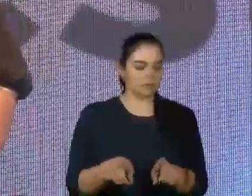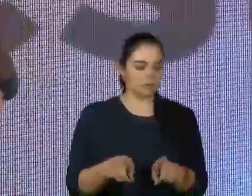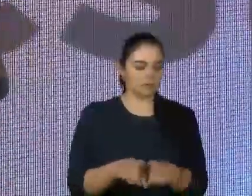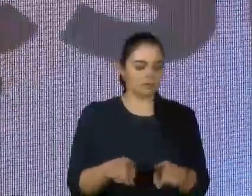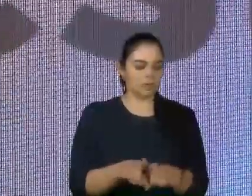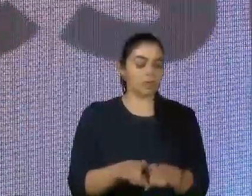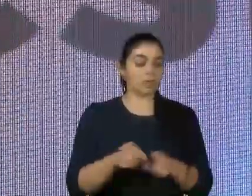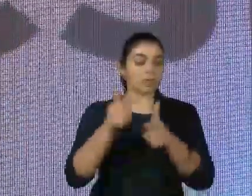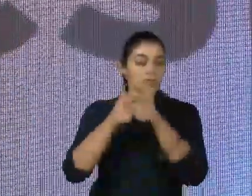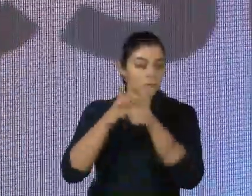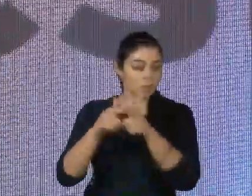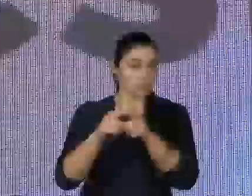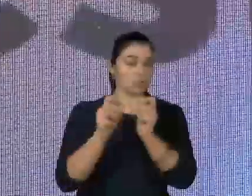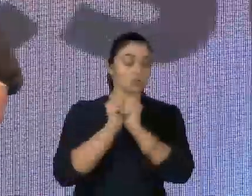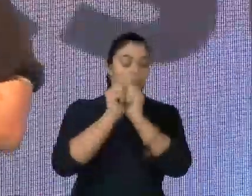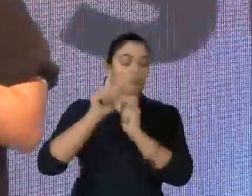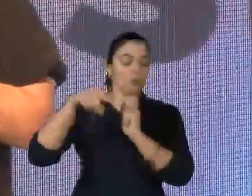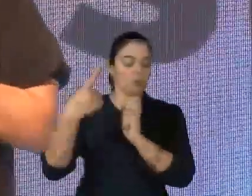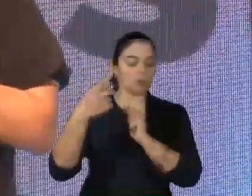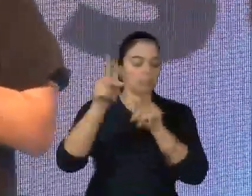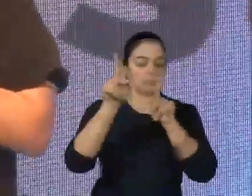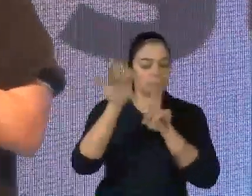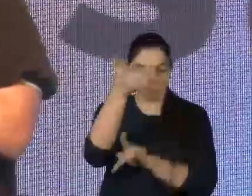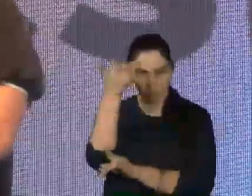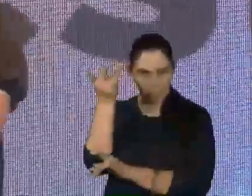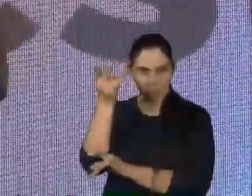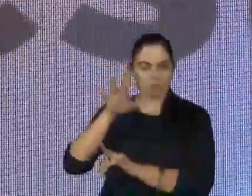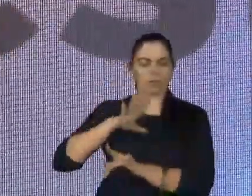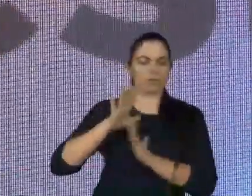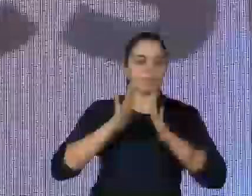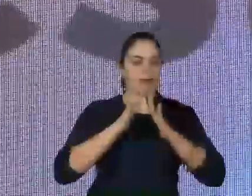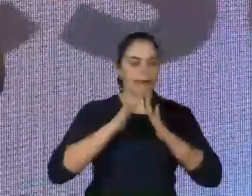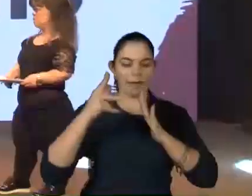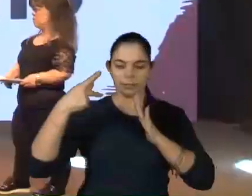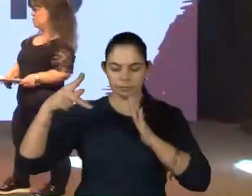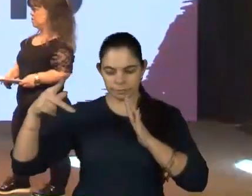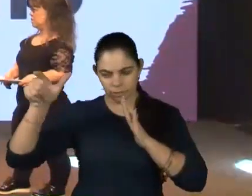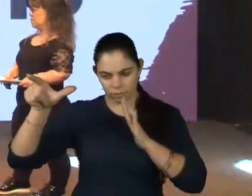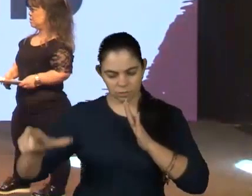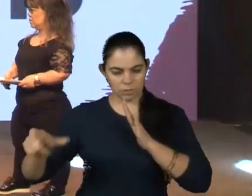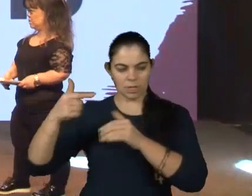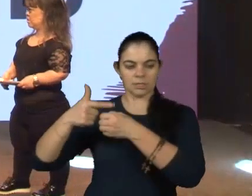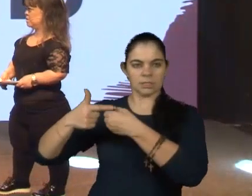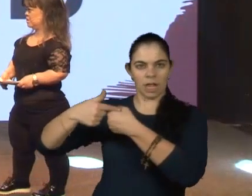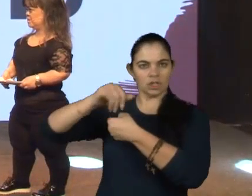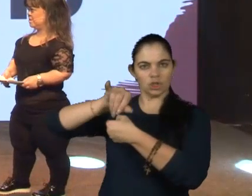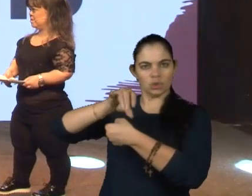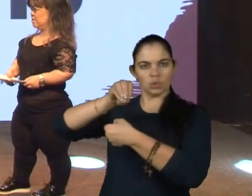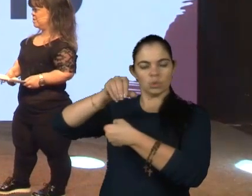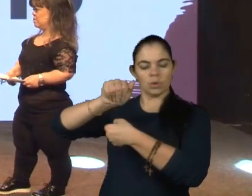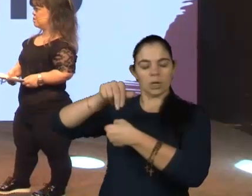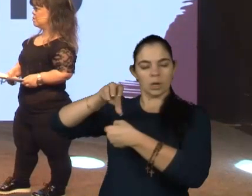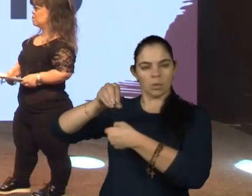eu dividi despesas com ela lá da casa dela, né? Na casa lá em João Pessoa. É isso,